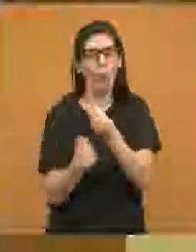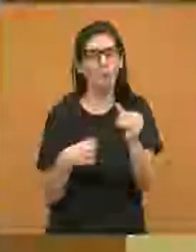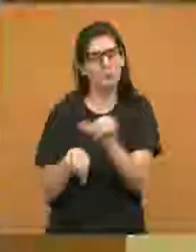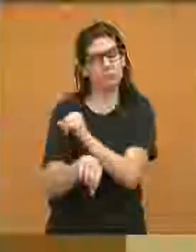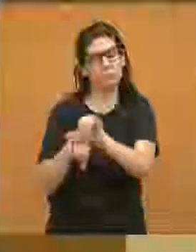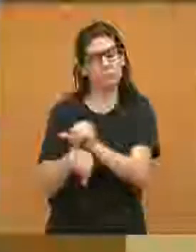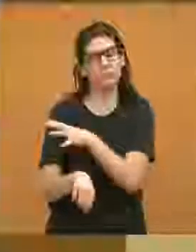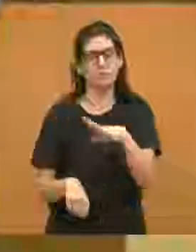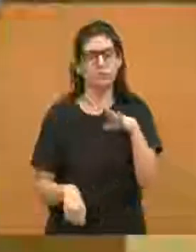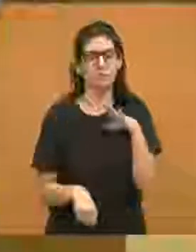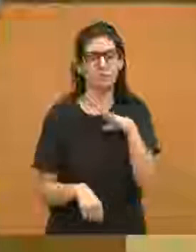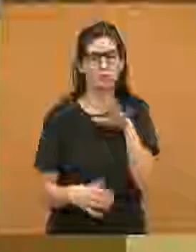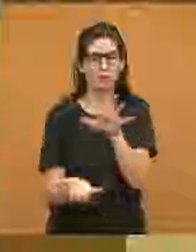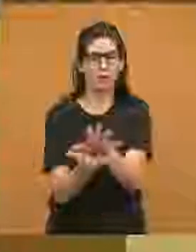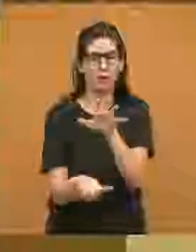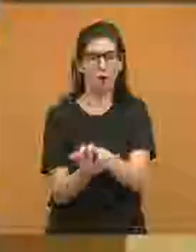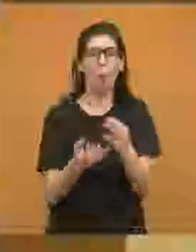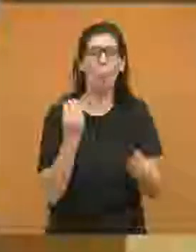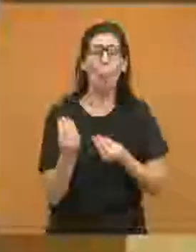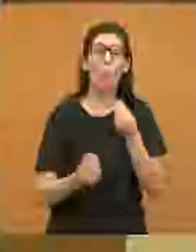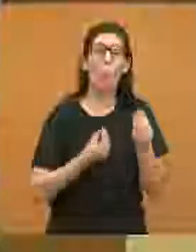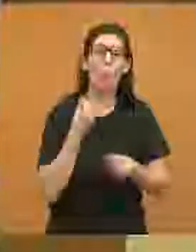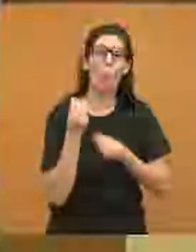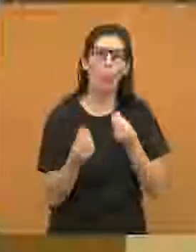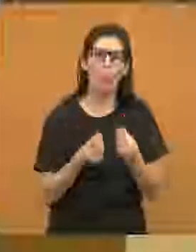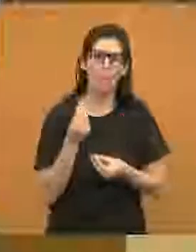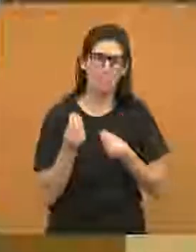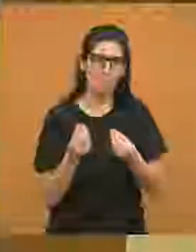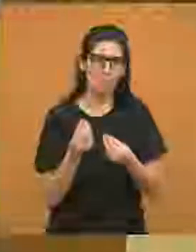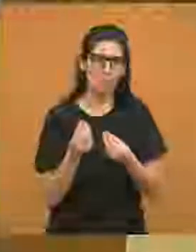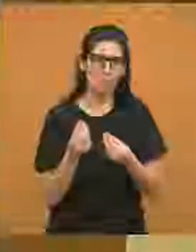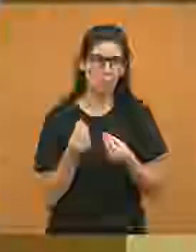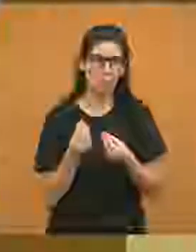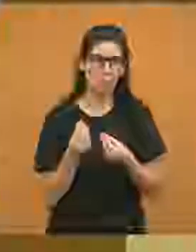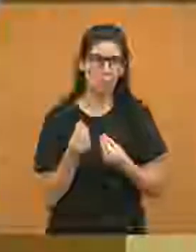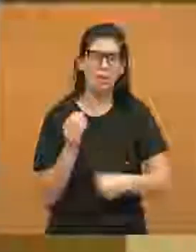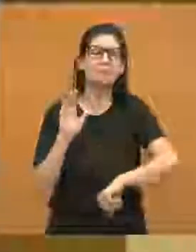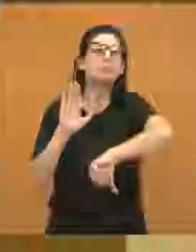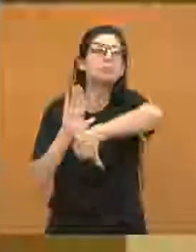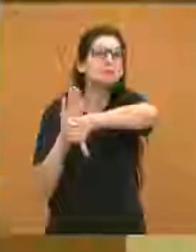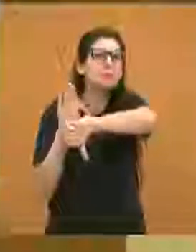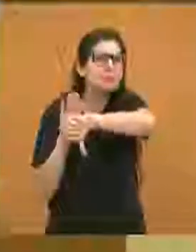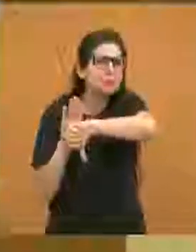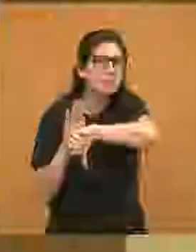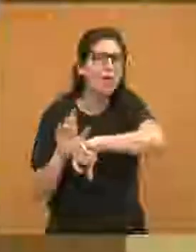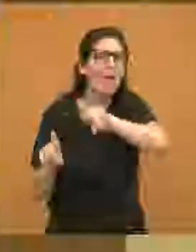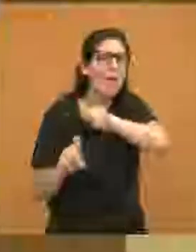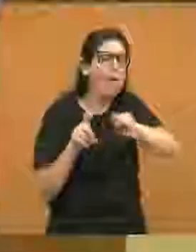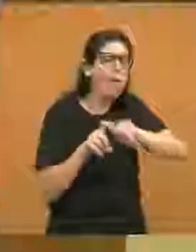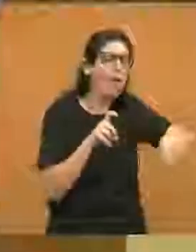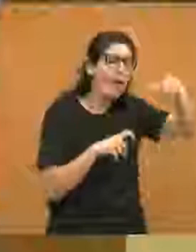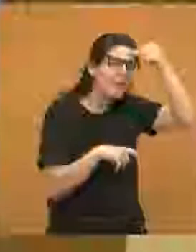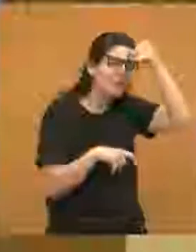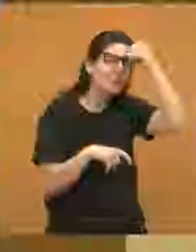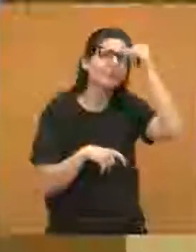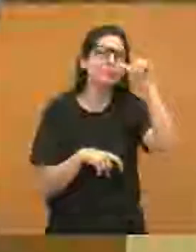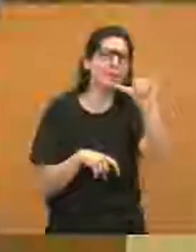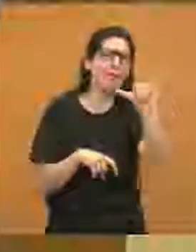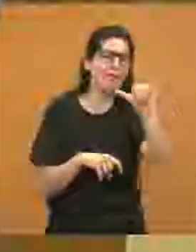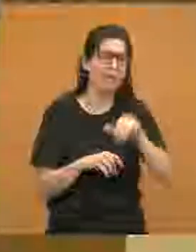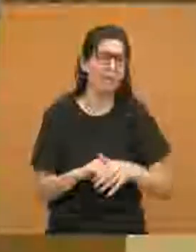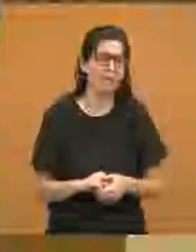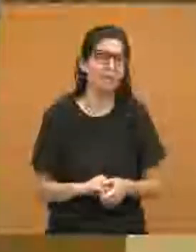discuta formas de poder verificar a existência desse crime, mas também formas de prevenir